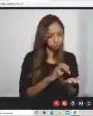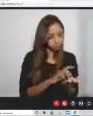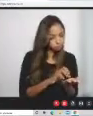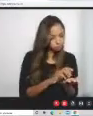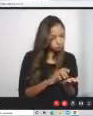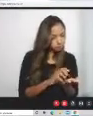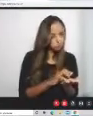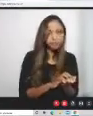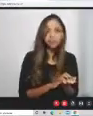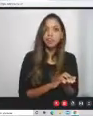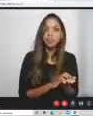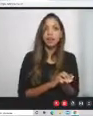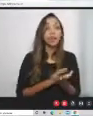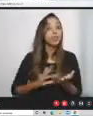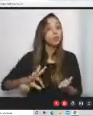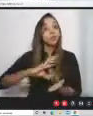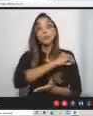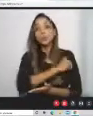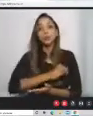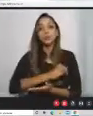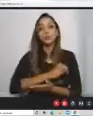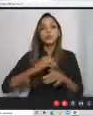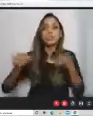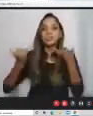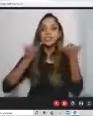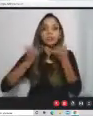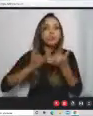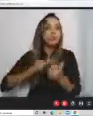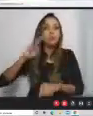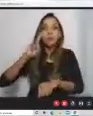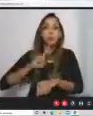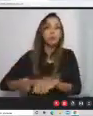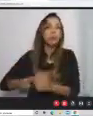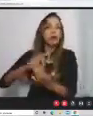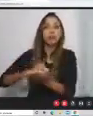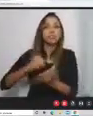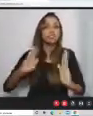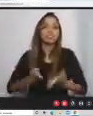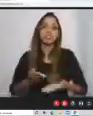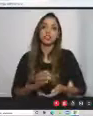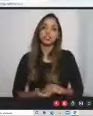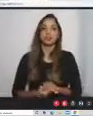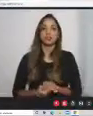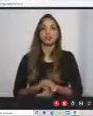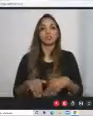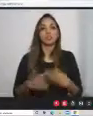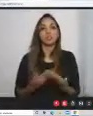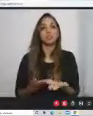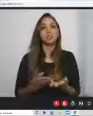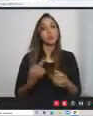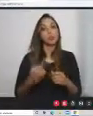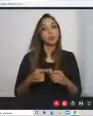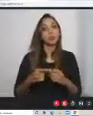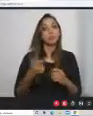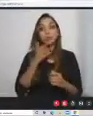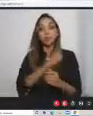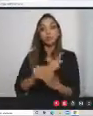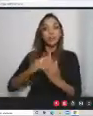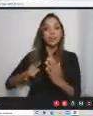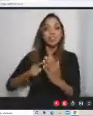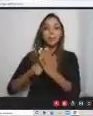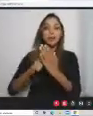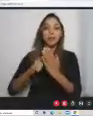Com isso, o município vai bater todas as metas do Ministério da Saúde, e aí fica o que o